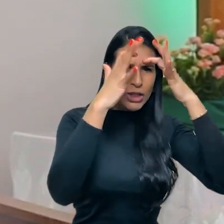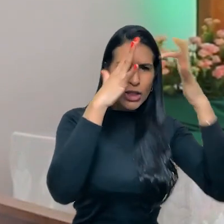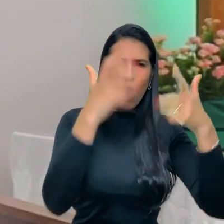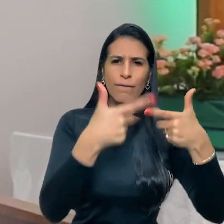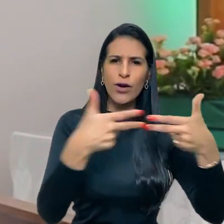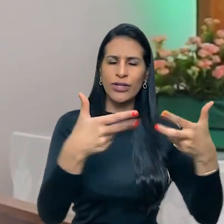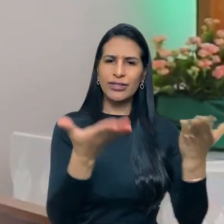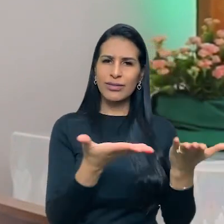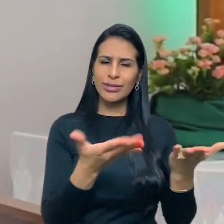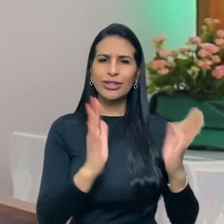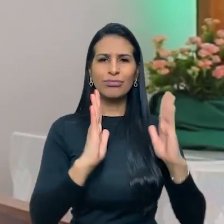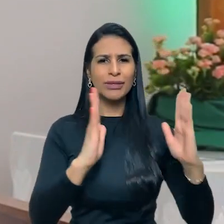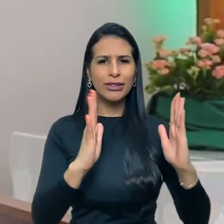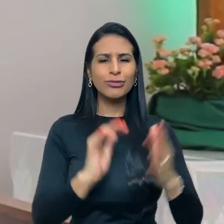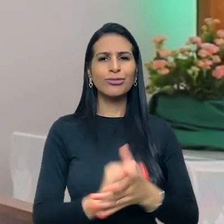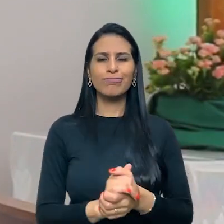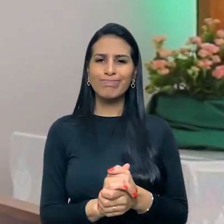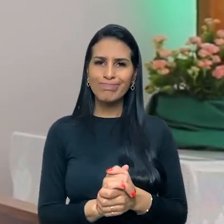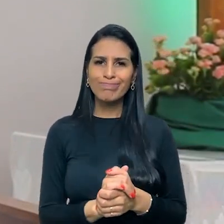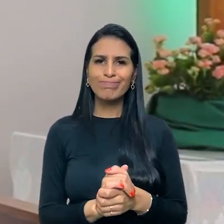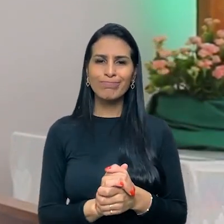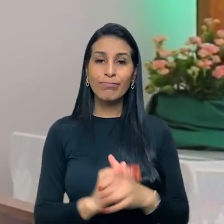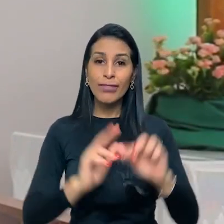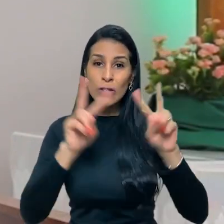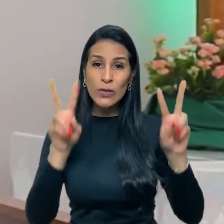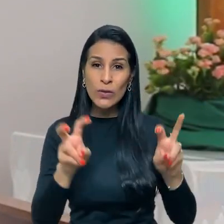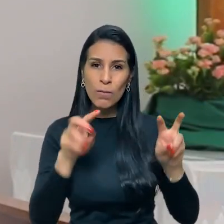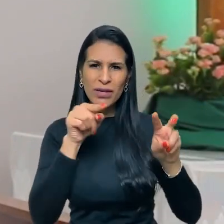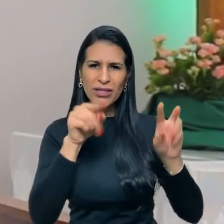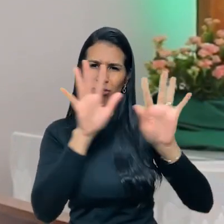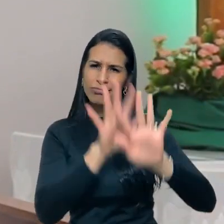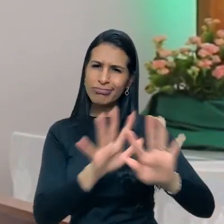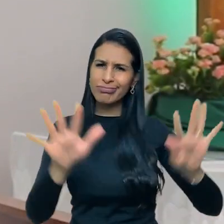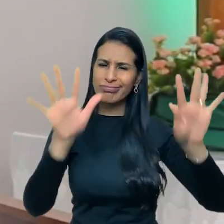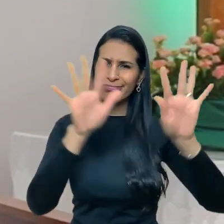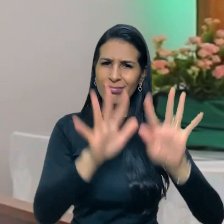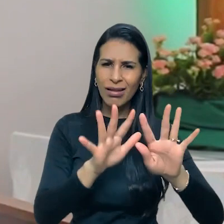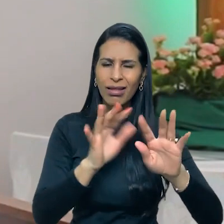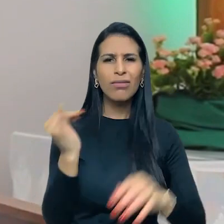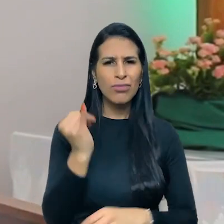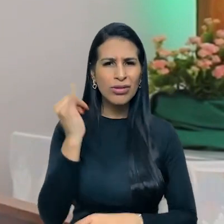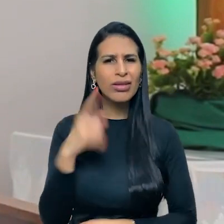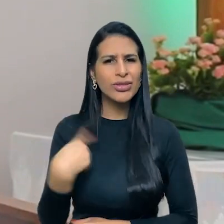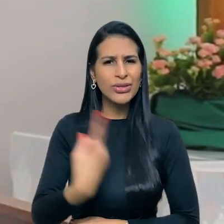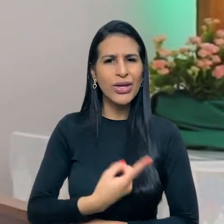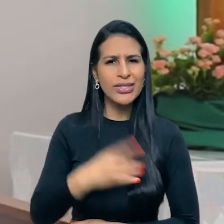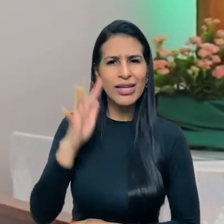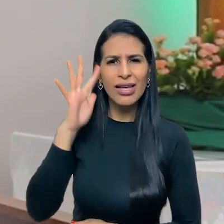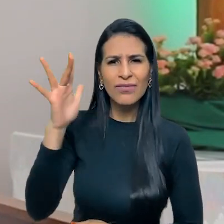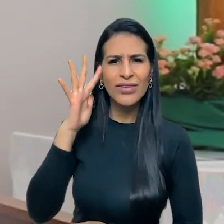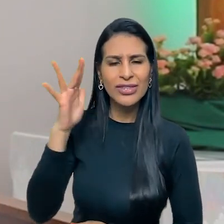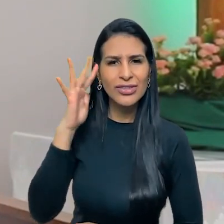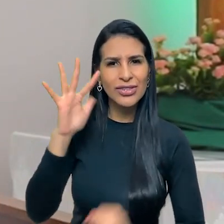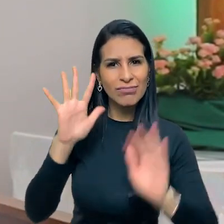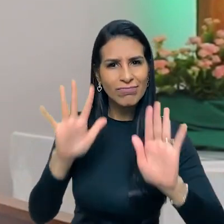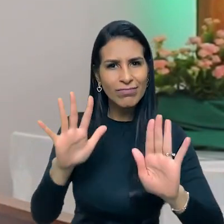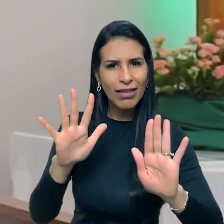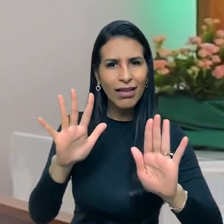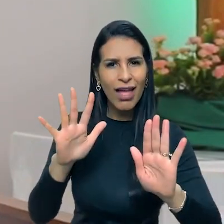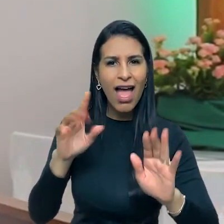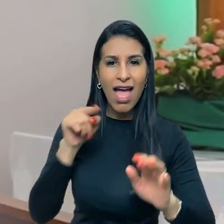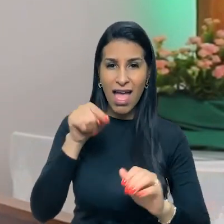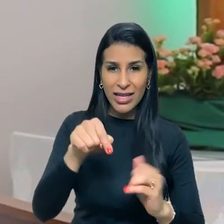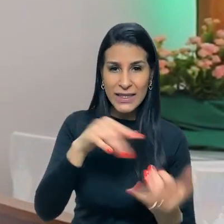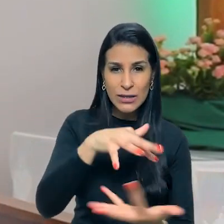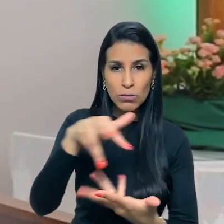muitas decisões em nosso tempo. Diante dessa constatação, cabe perguntar: será mesmo